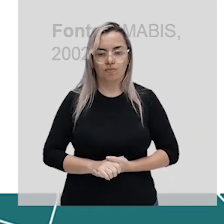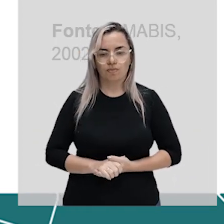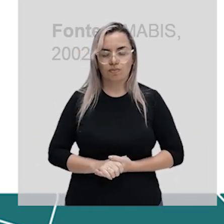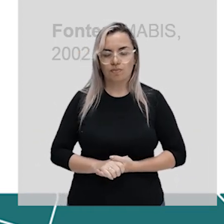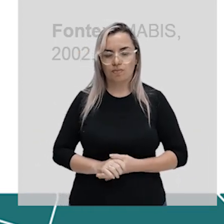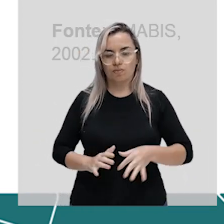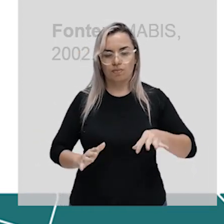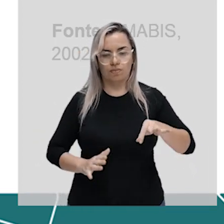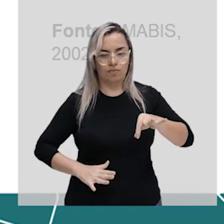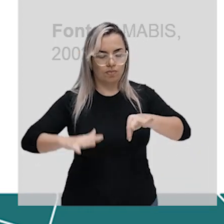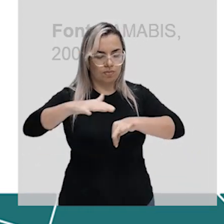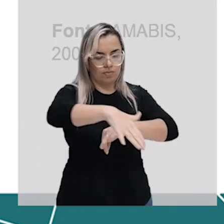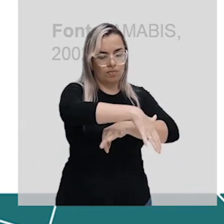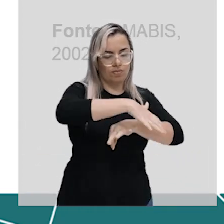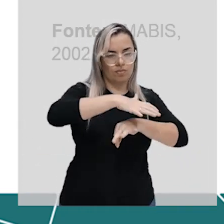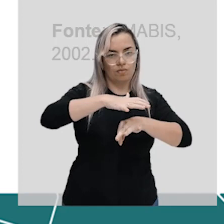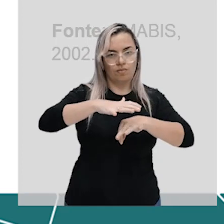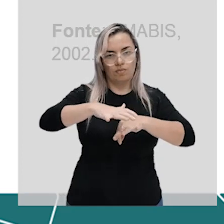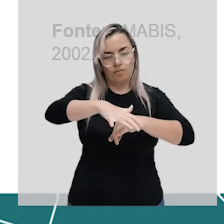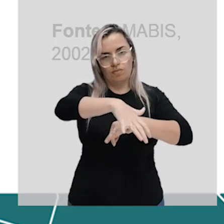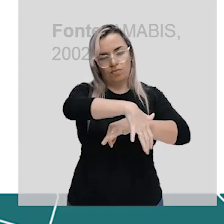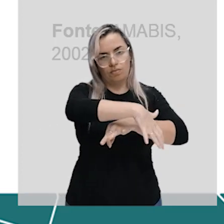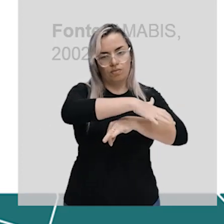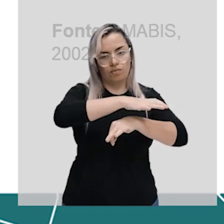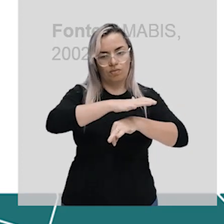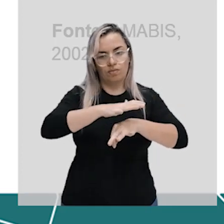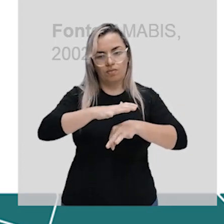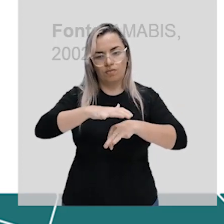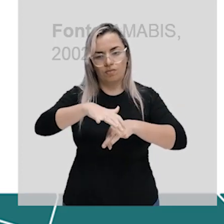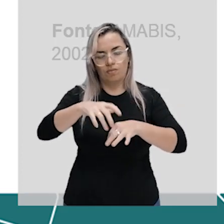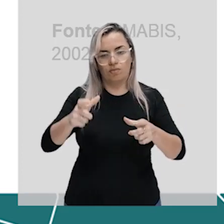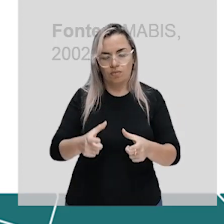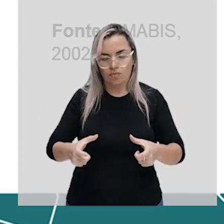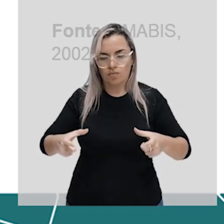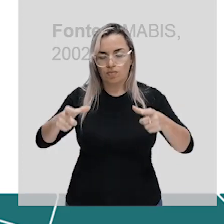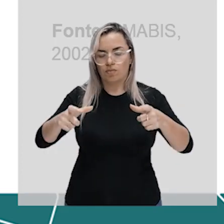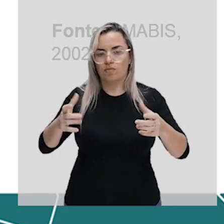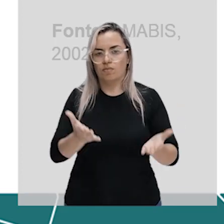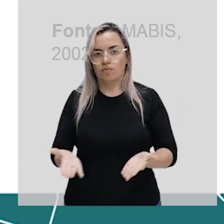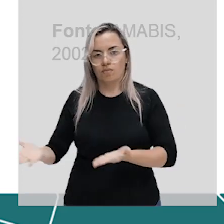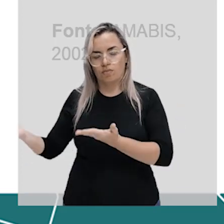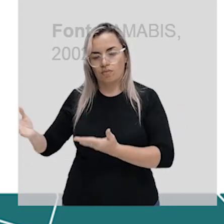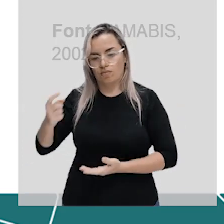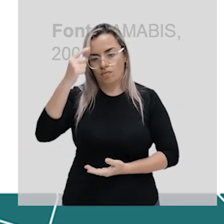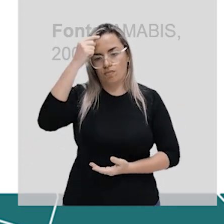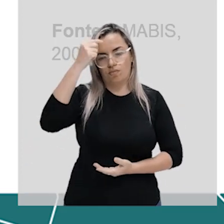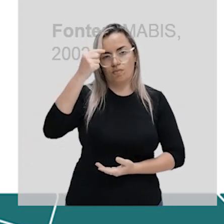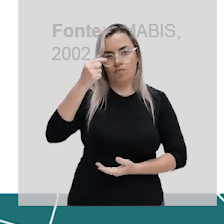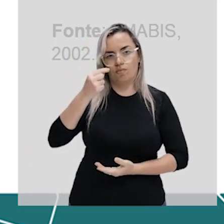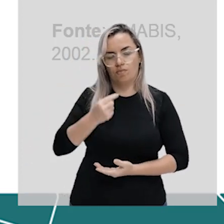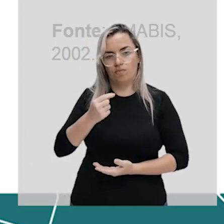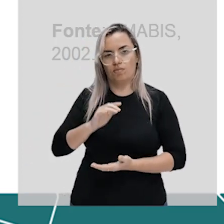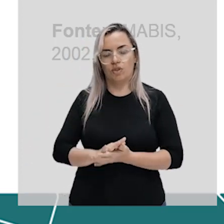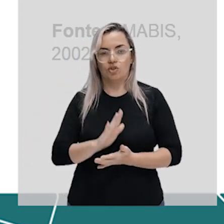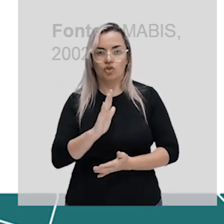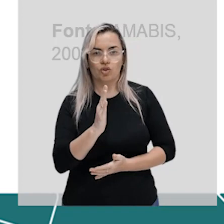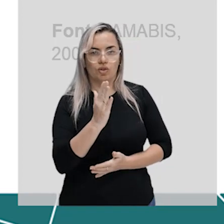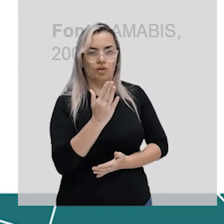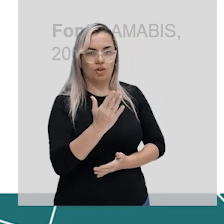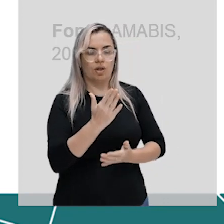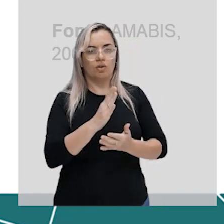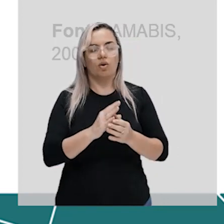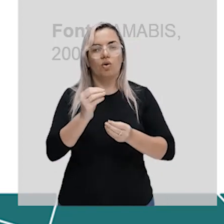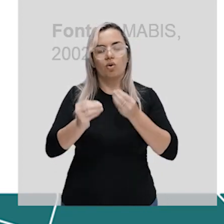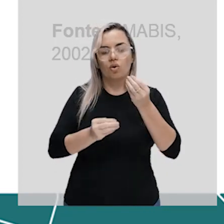parte interna do sistema genital feminina, que é a vista lateral, ok? Foi feito um